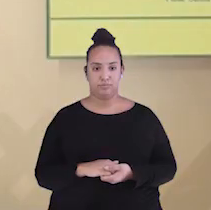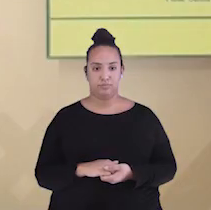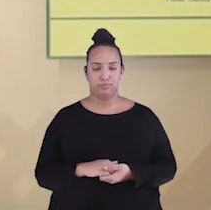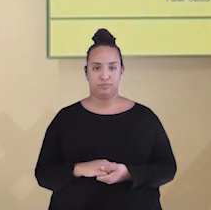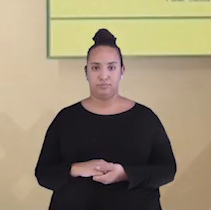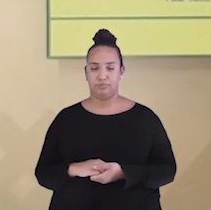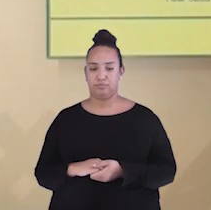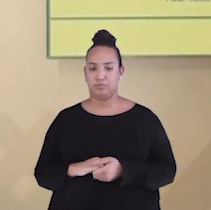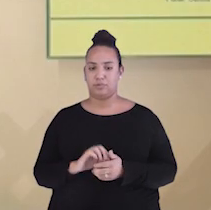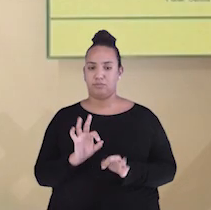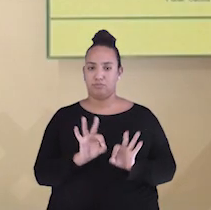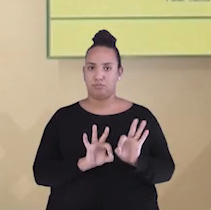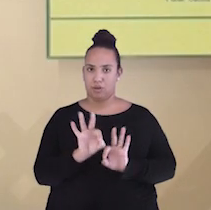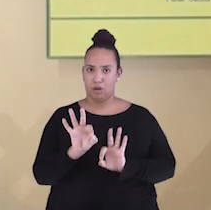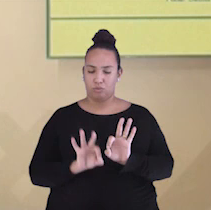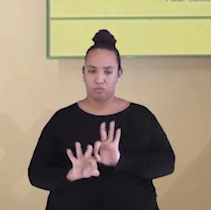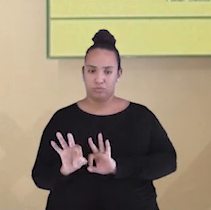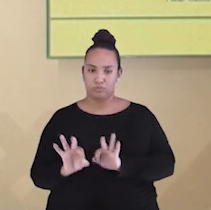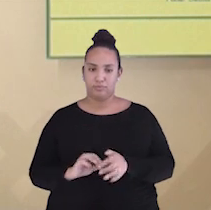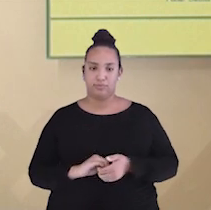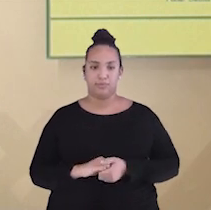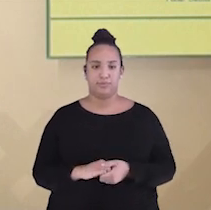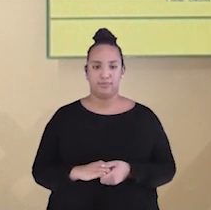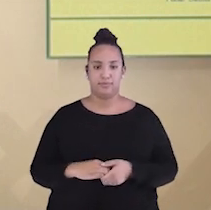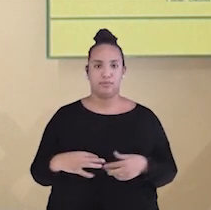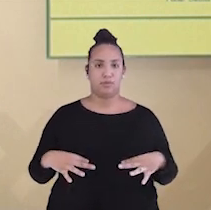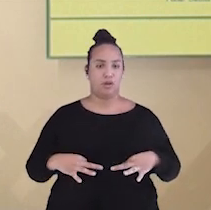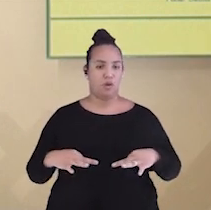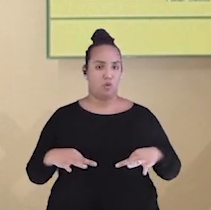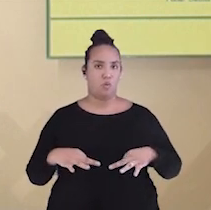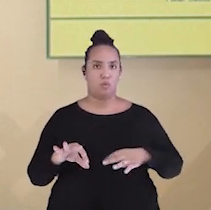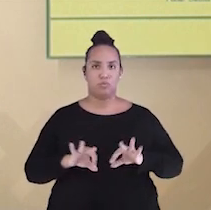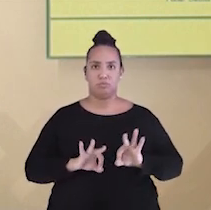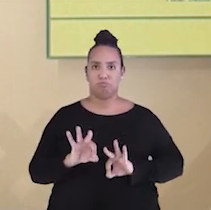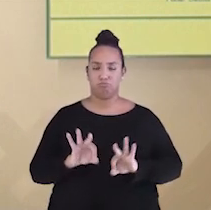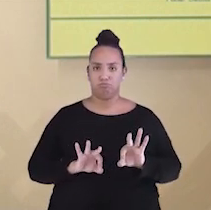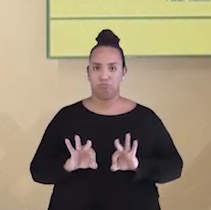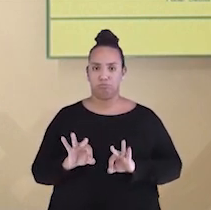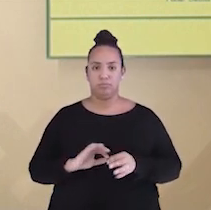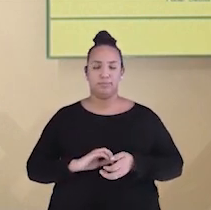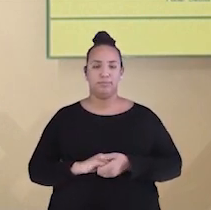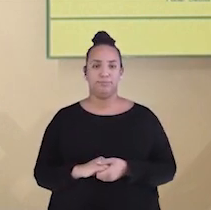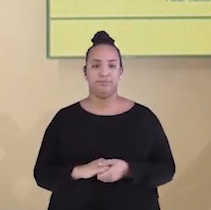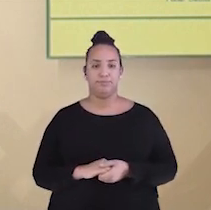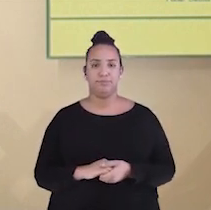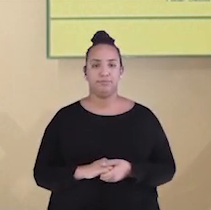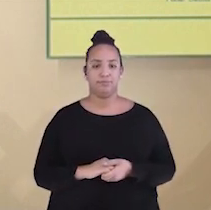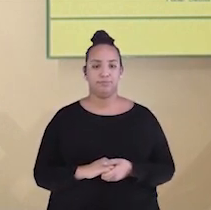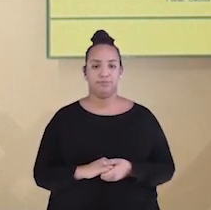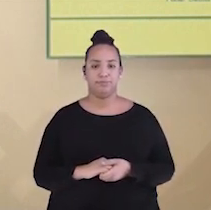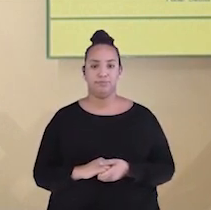Aí a gente pode ajustar aqui, ó. Vou ajustar pra frente a roupinha dela.